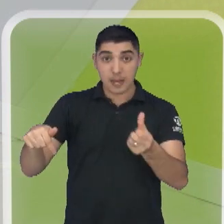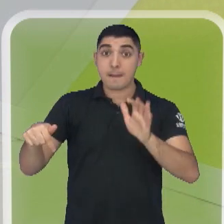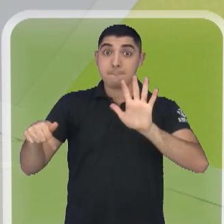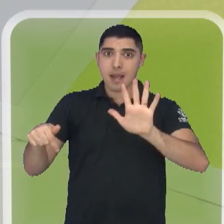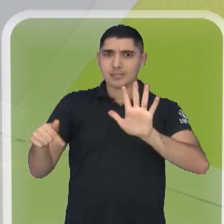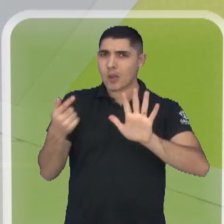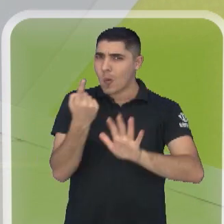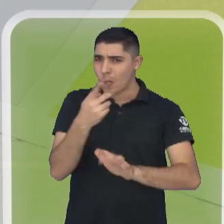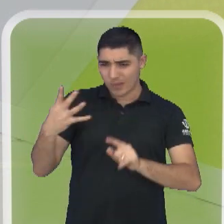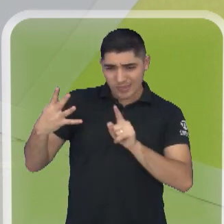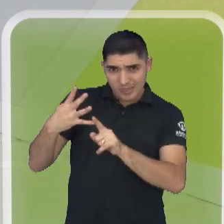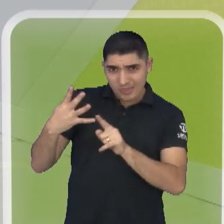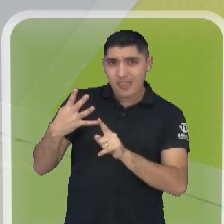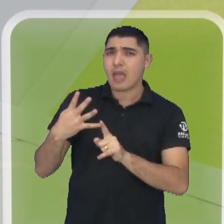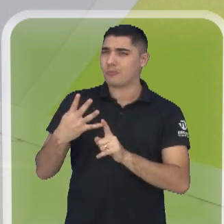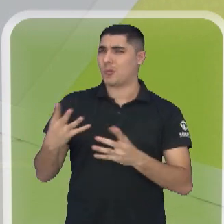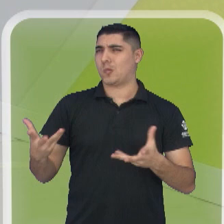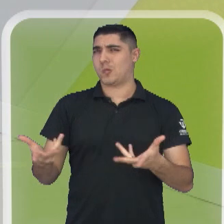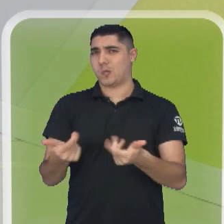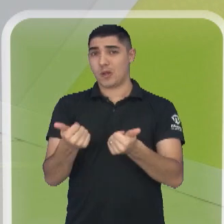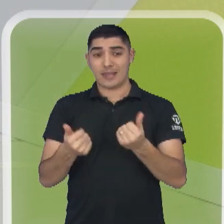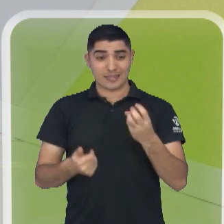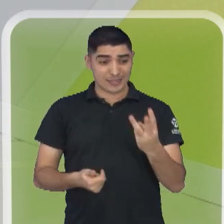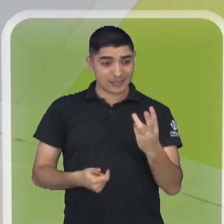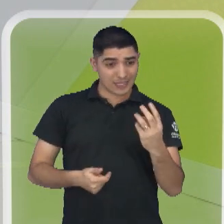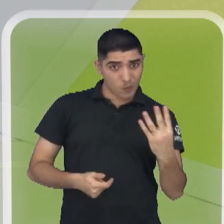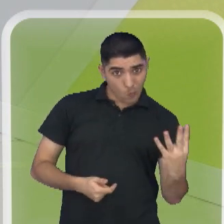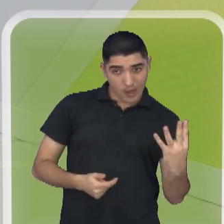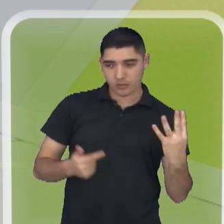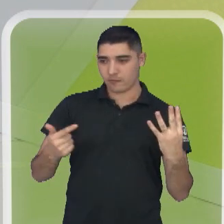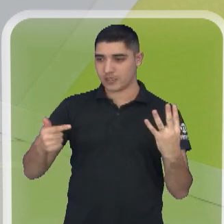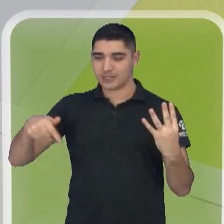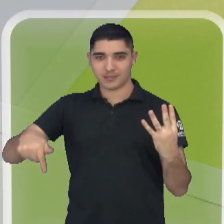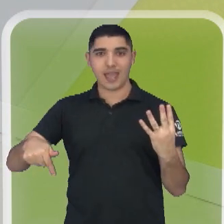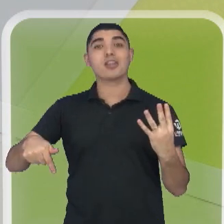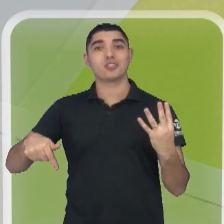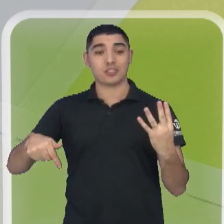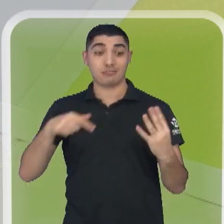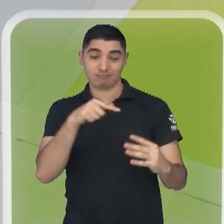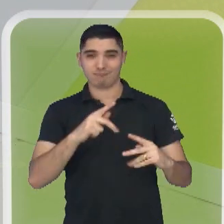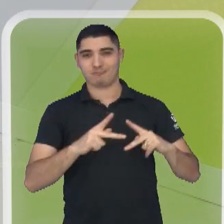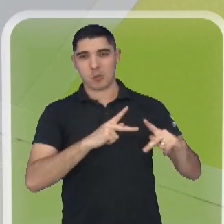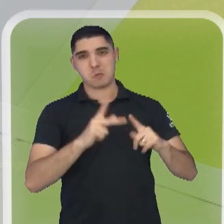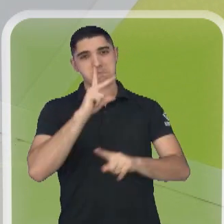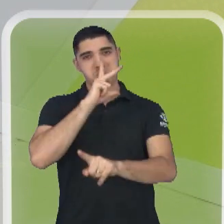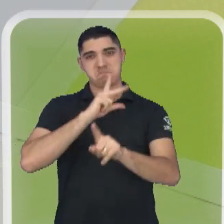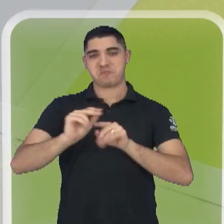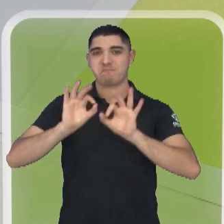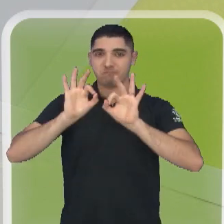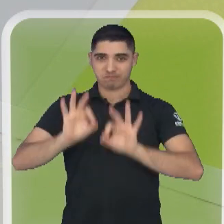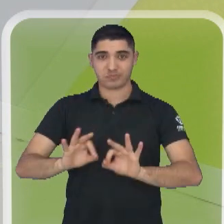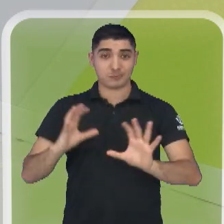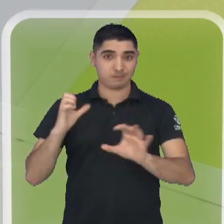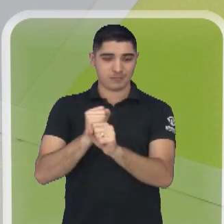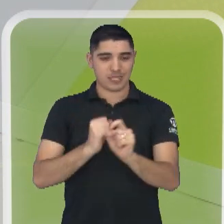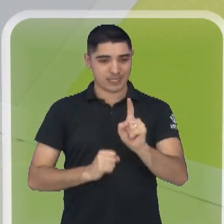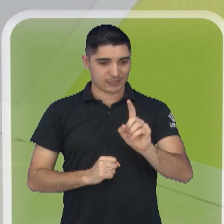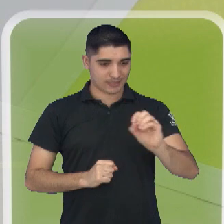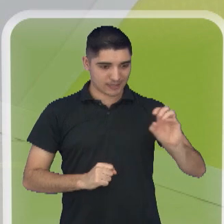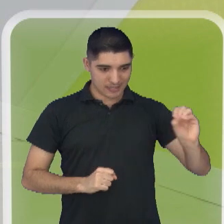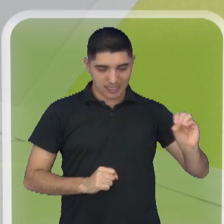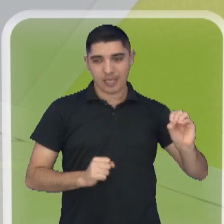quarto foi uma piracema de pontos, hein? 34-27 a favor do São José, decretando o placar final 100 para o São